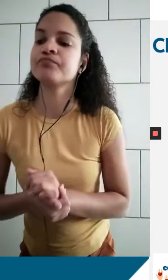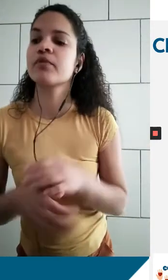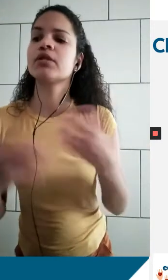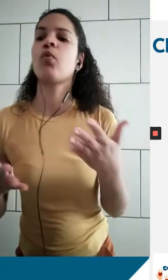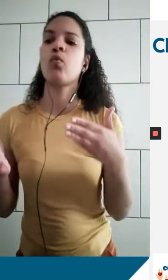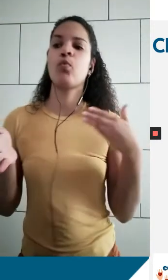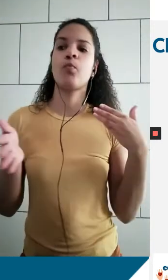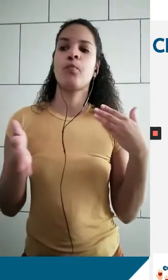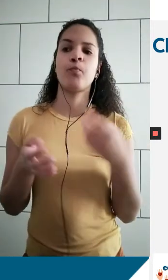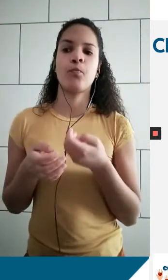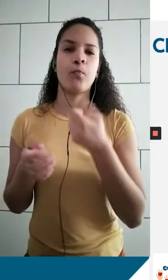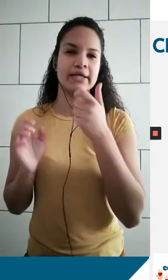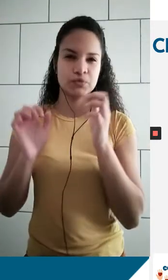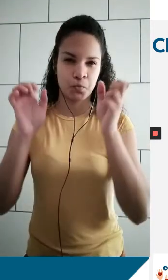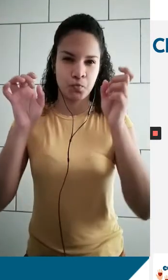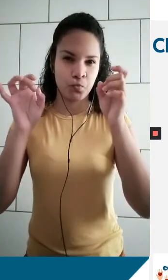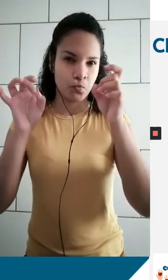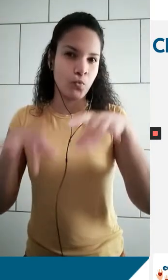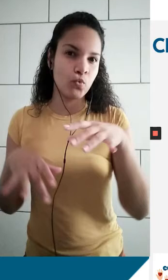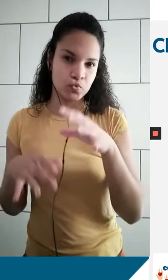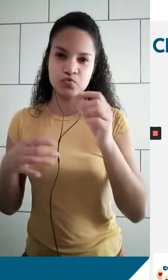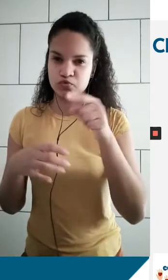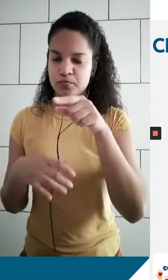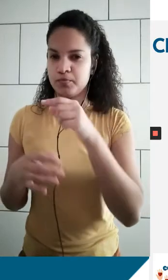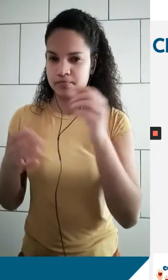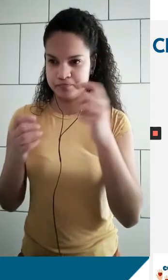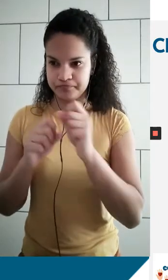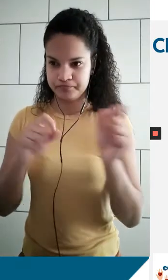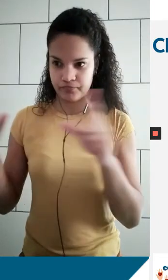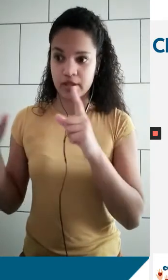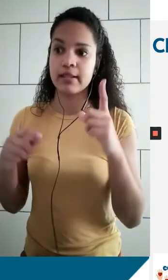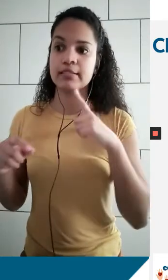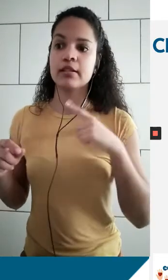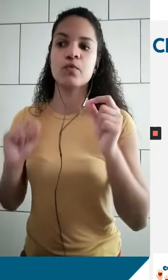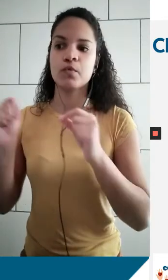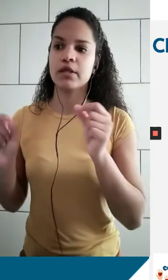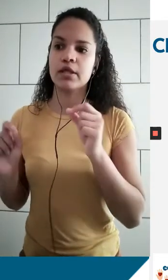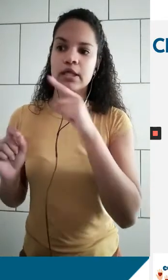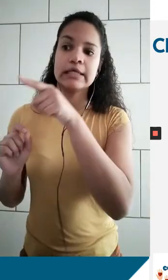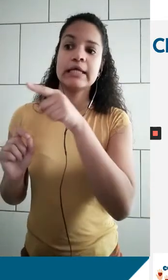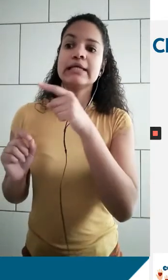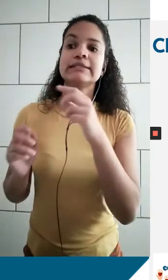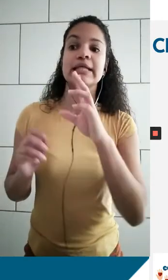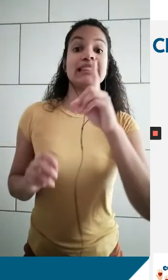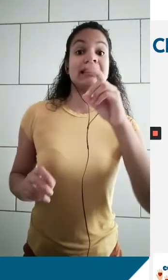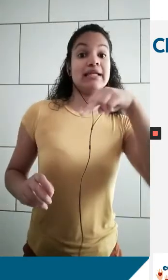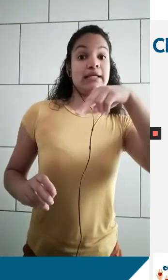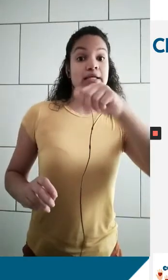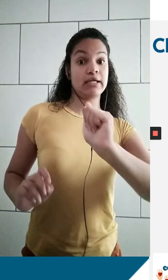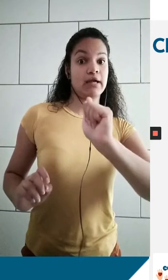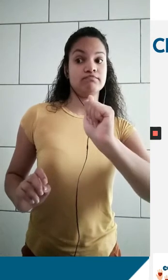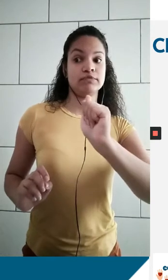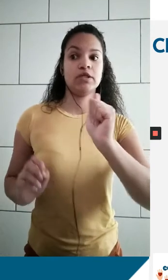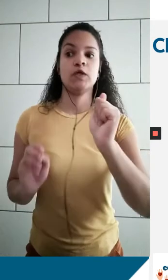penúltimo slide, vocês vão encontrar também no capítulo 21 esta imagem. Essa imagem é só da molécula de